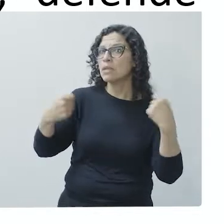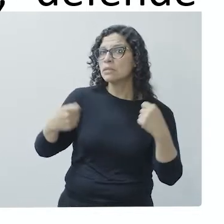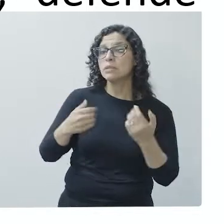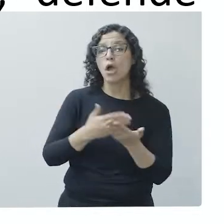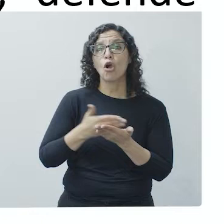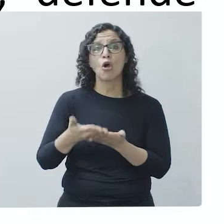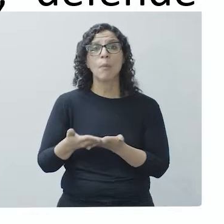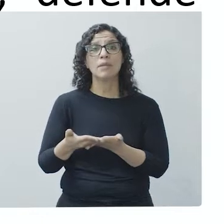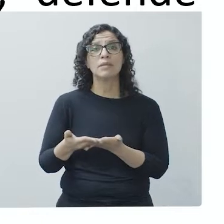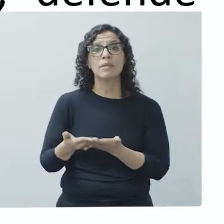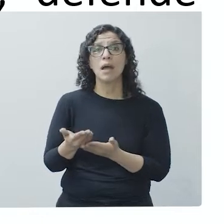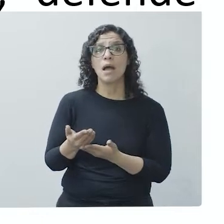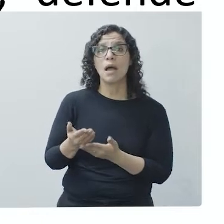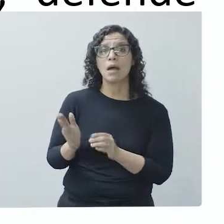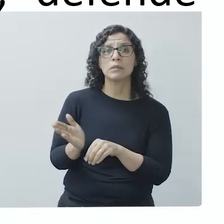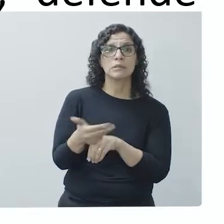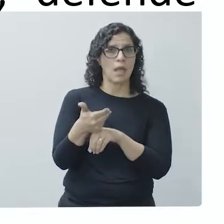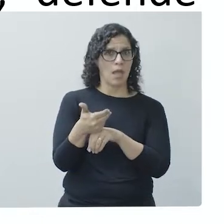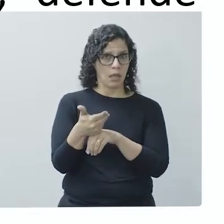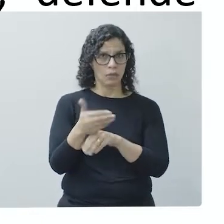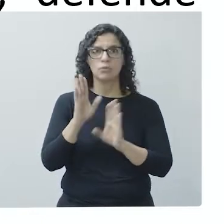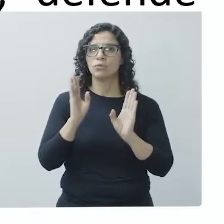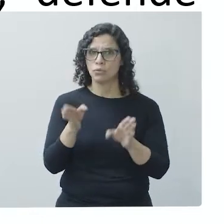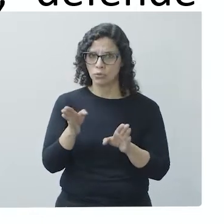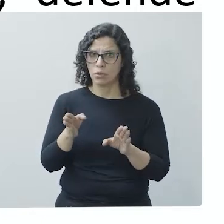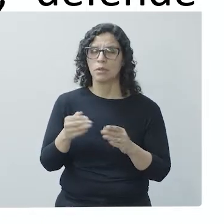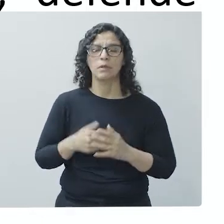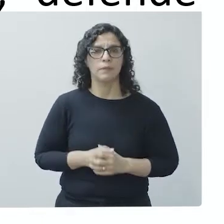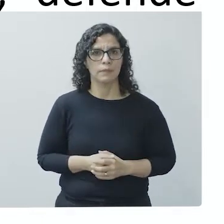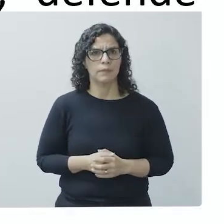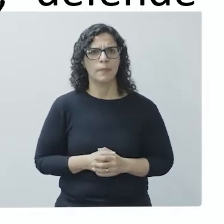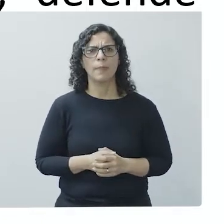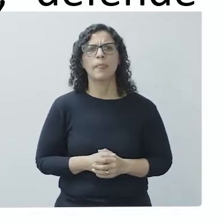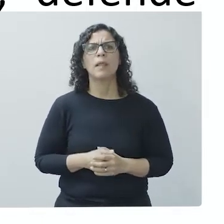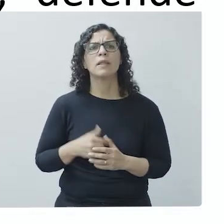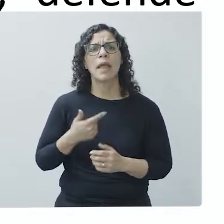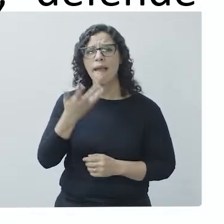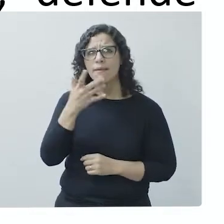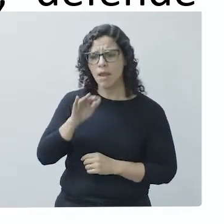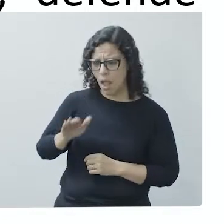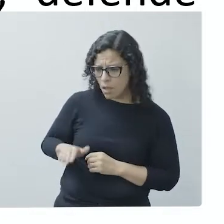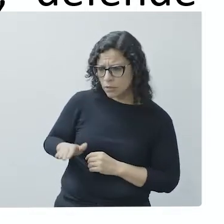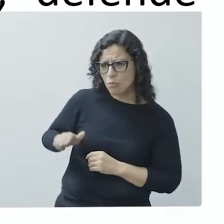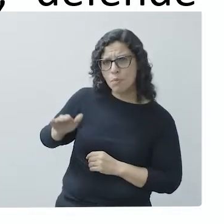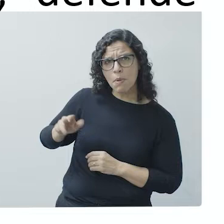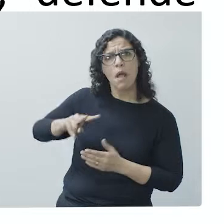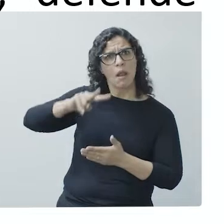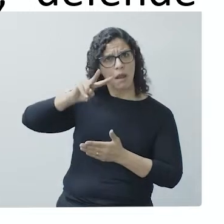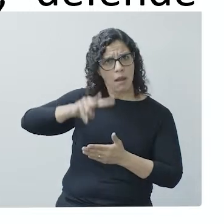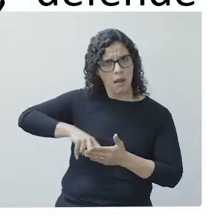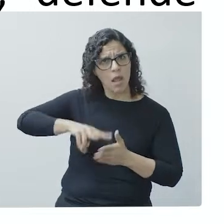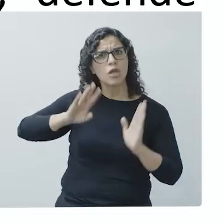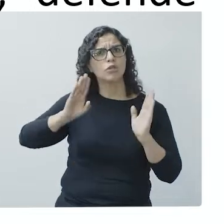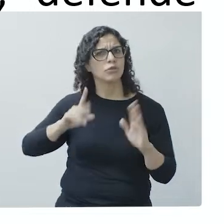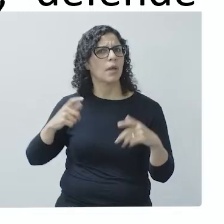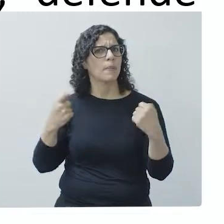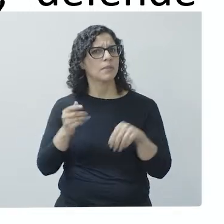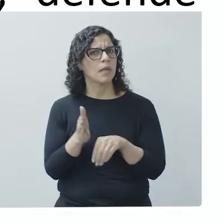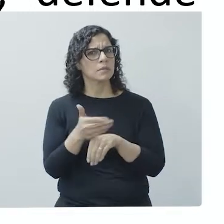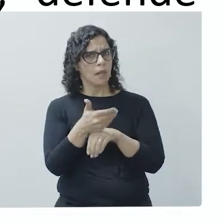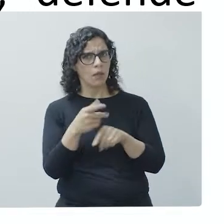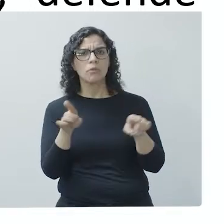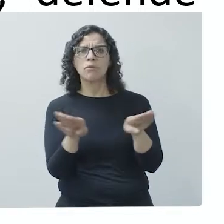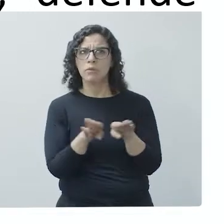clássicos, deve acontecer desde cedo, ou seja, desde muito jovem. Deve acontecer esse